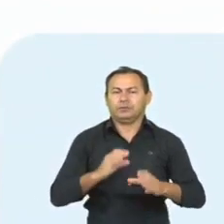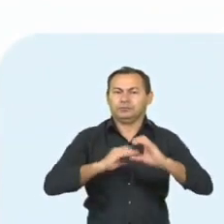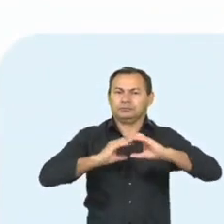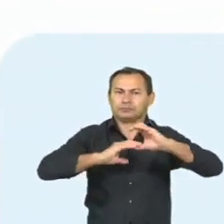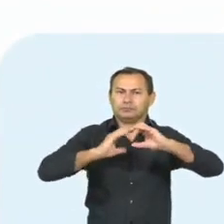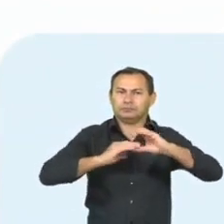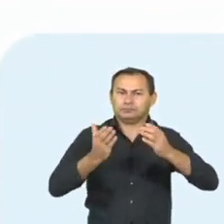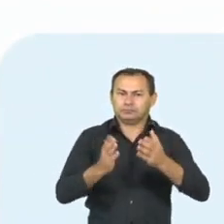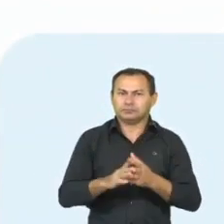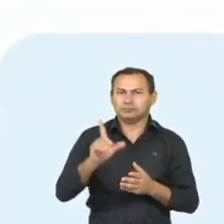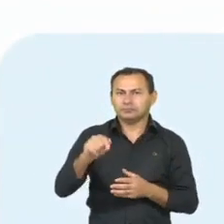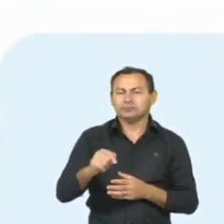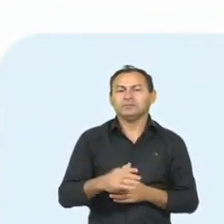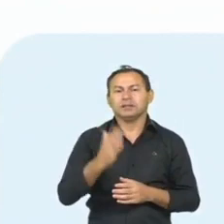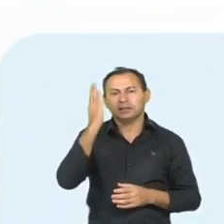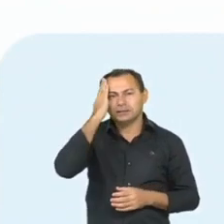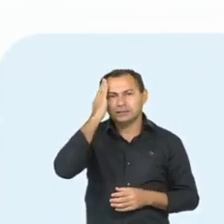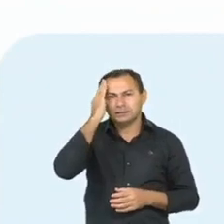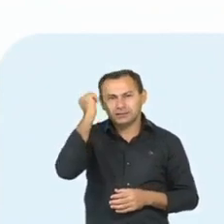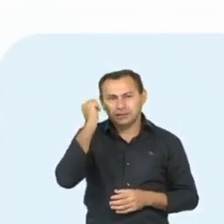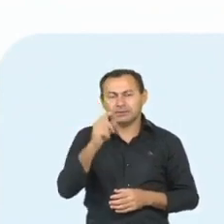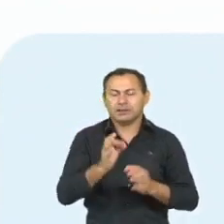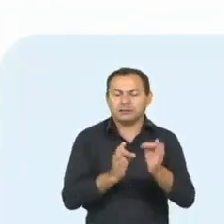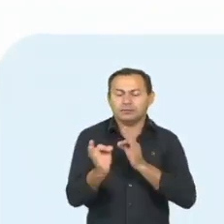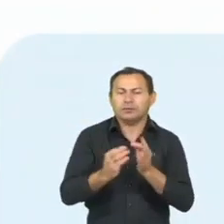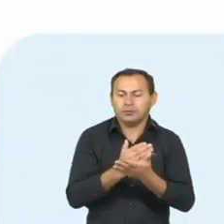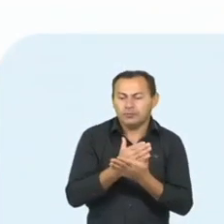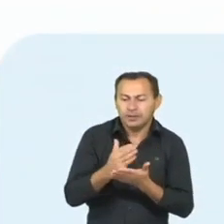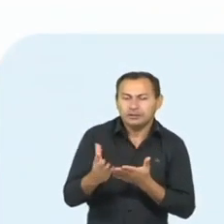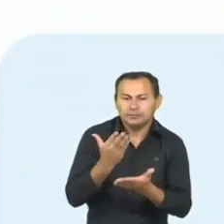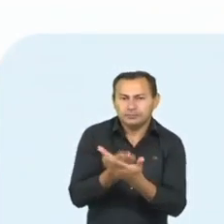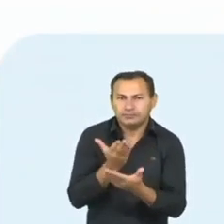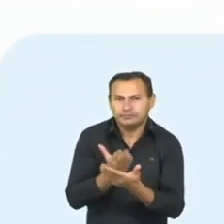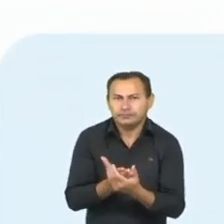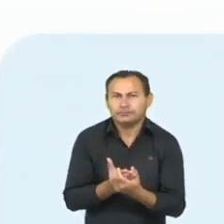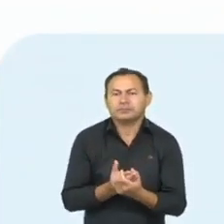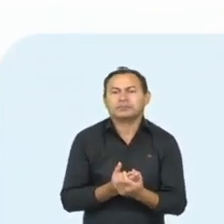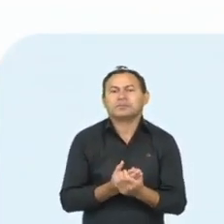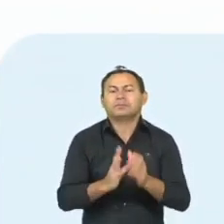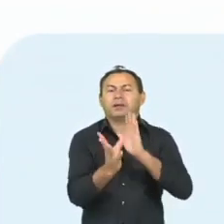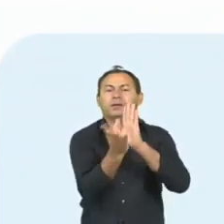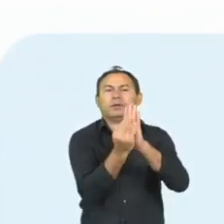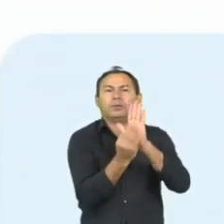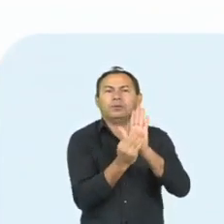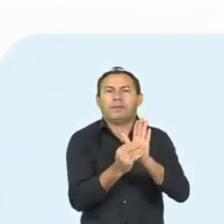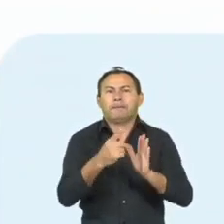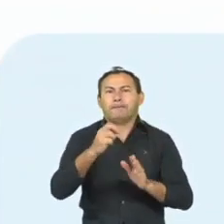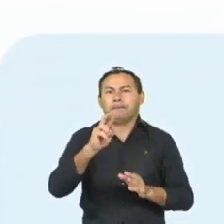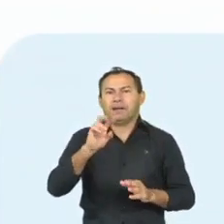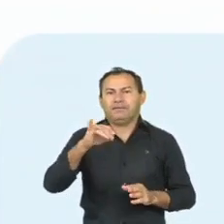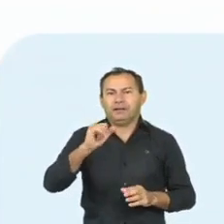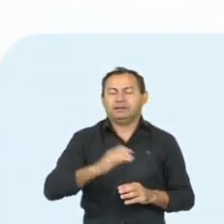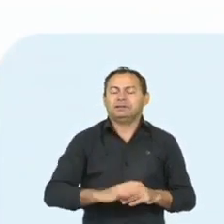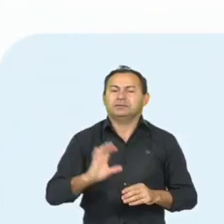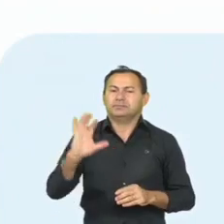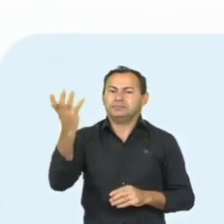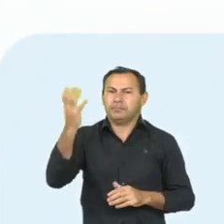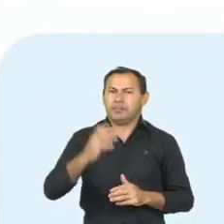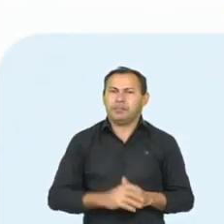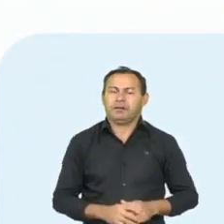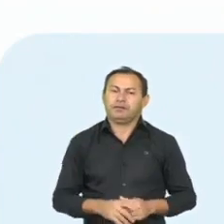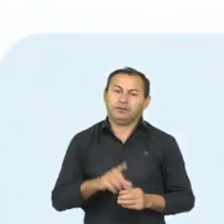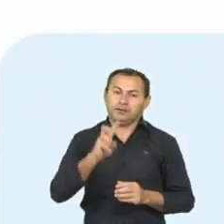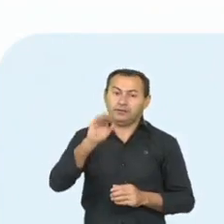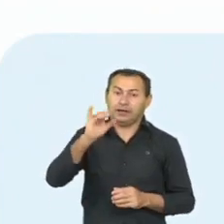viu? Sabendo disso, você resolve começar seus estudos pelos conteúdos de prevalência e incidência. É isso,